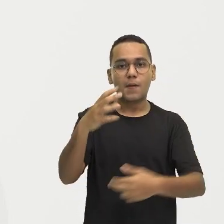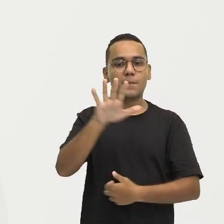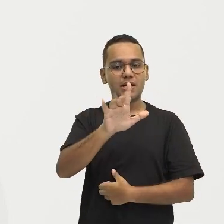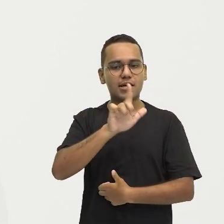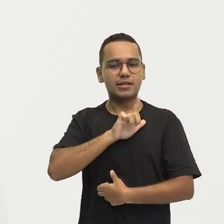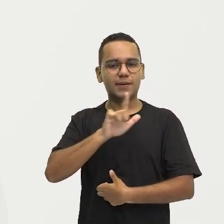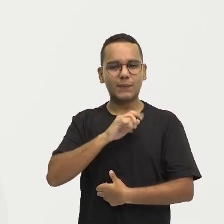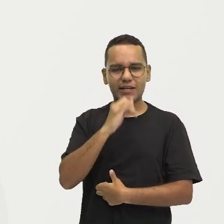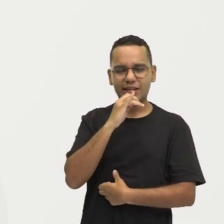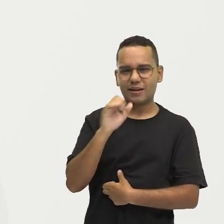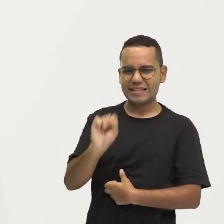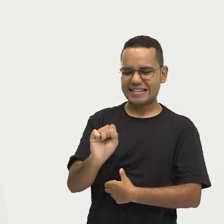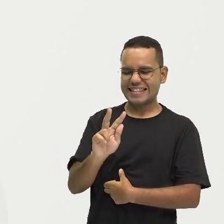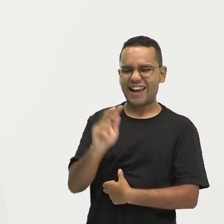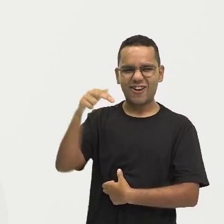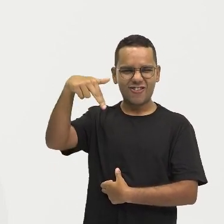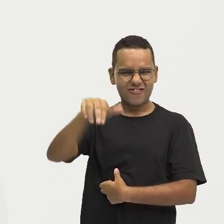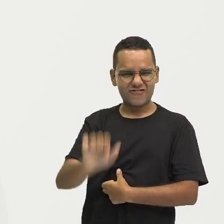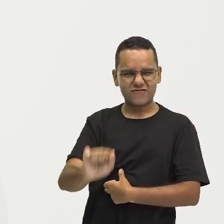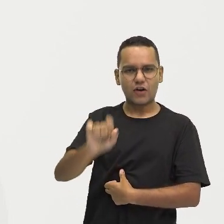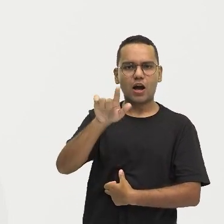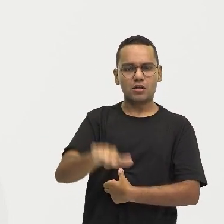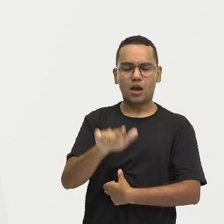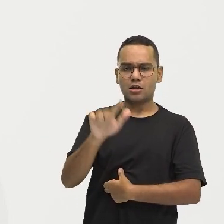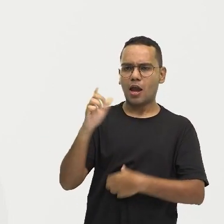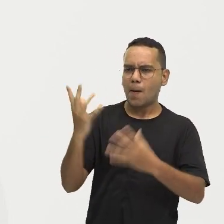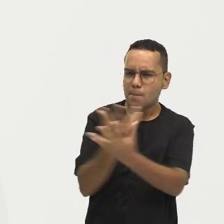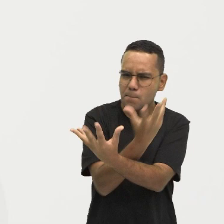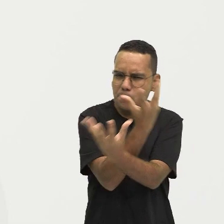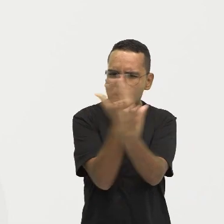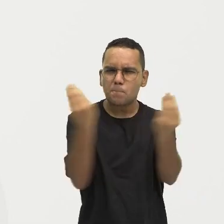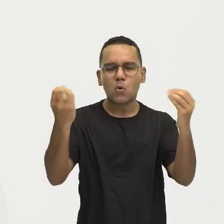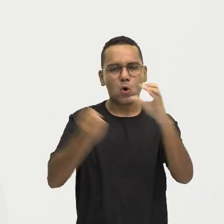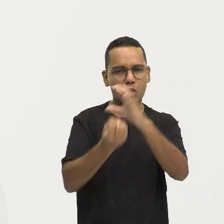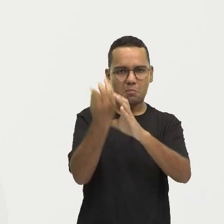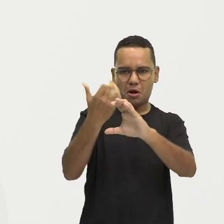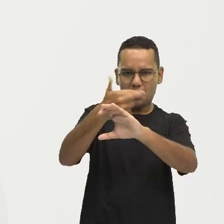savana mais rica do mundo. Então, vai abrigar aí